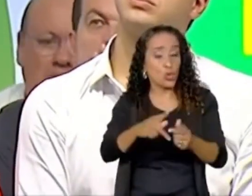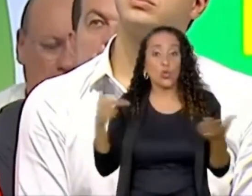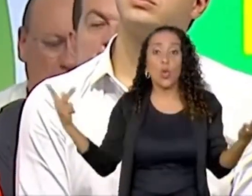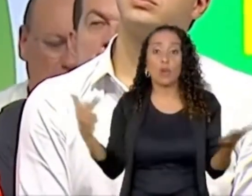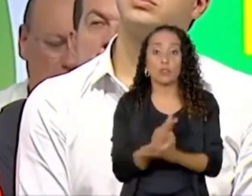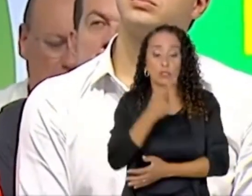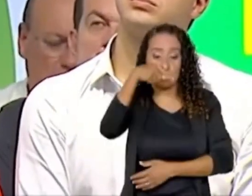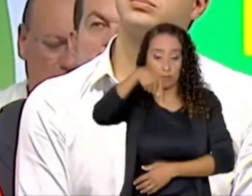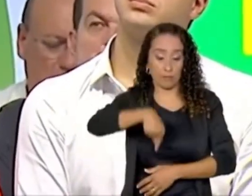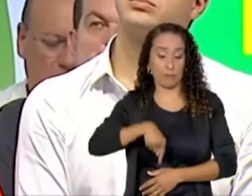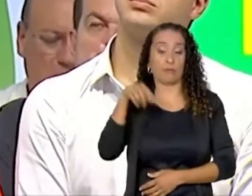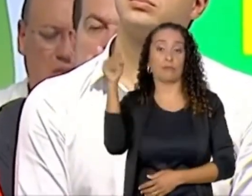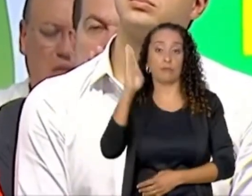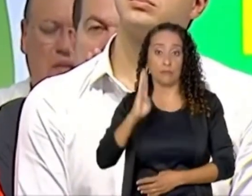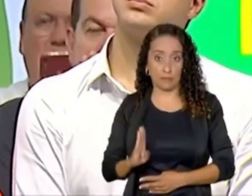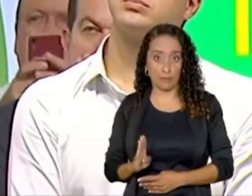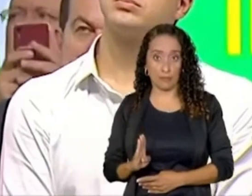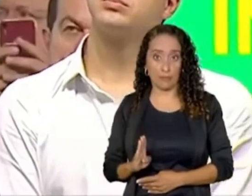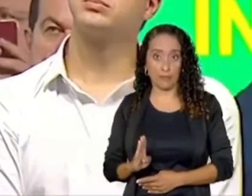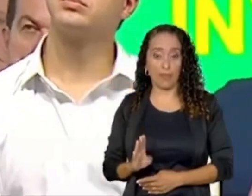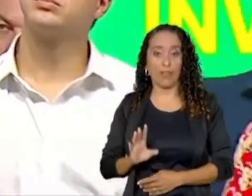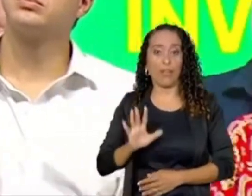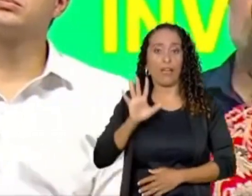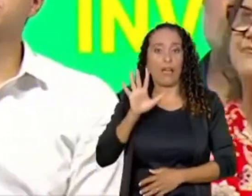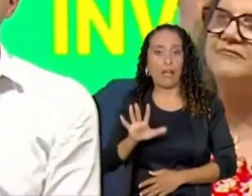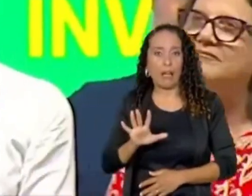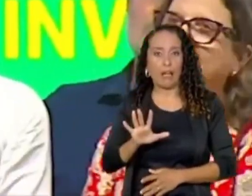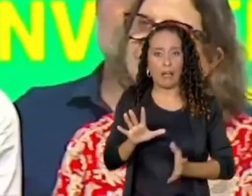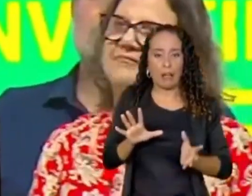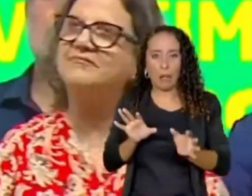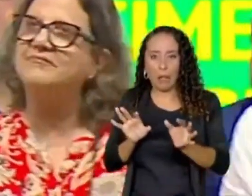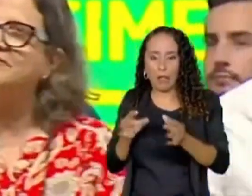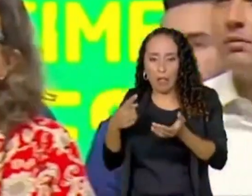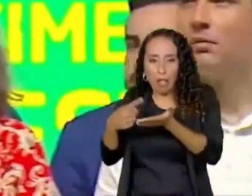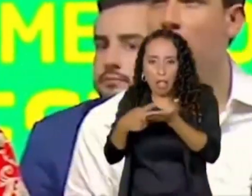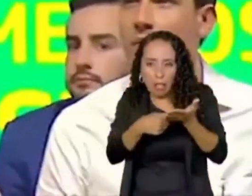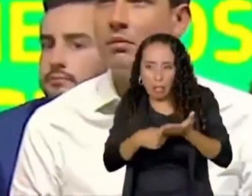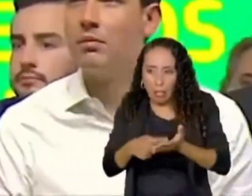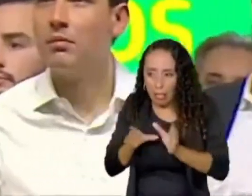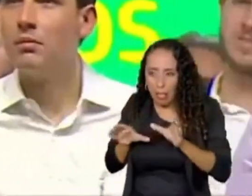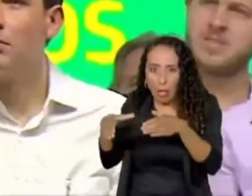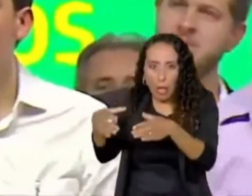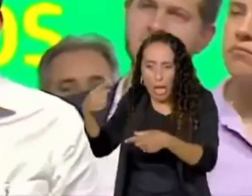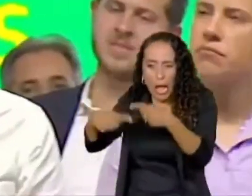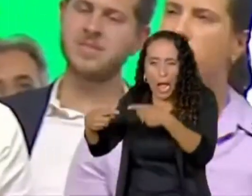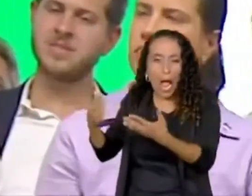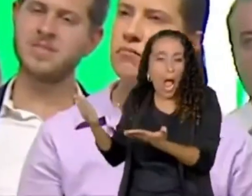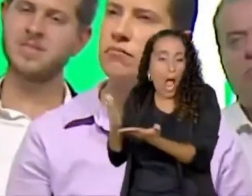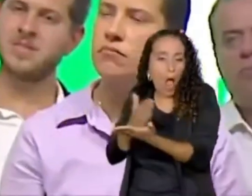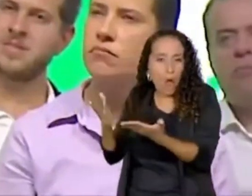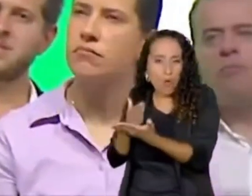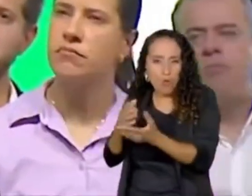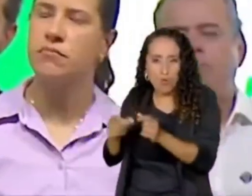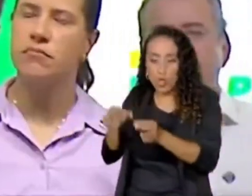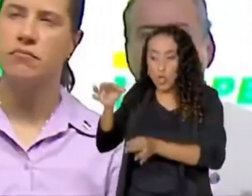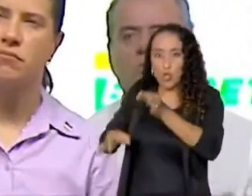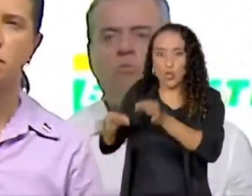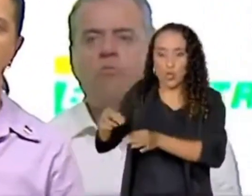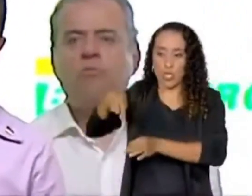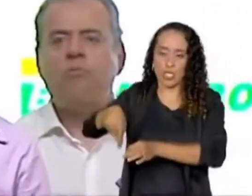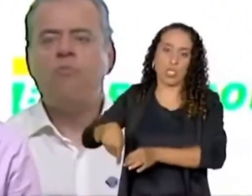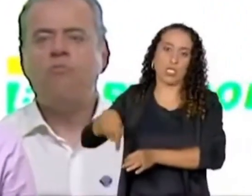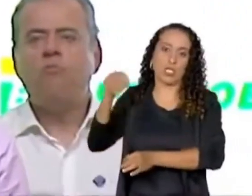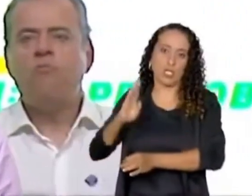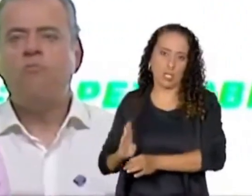nesse país foi uma mancomunação entre alguns juízes desse